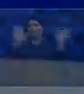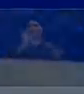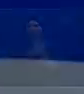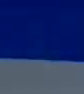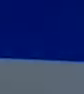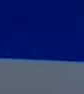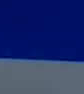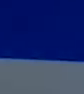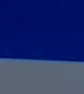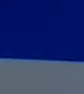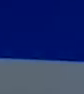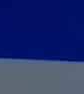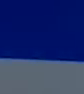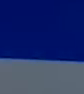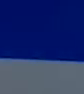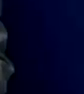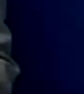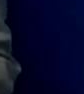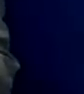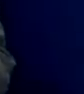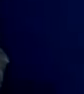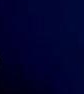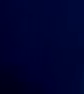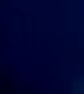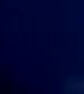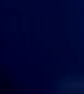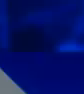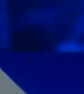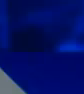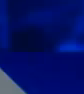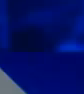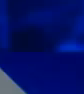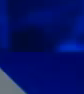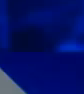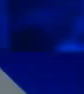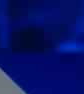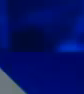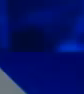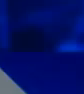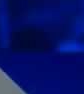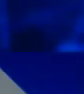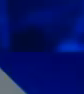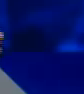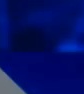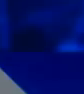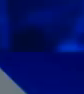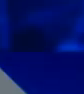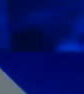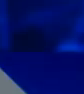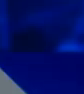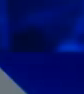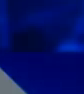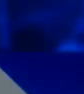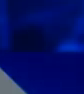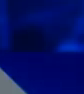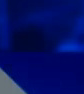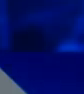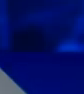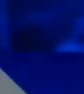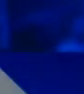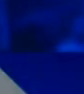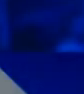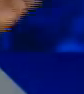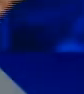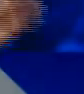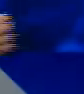é a mudança. Réplica, 1 minuto. Com o Marazis, com o José Melo, com o Silas Câmara, é complicado de eu aceitar. Mas, de qualquer